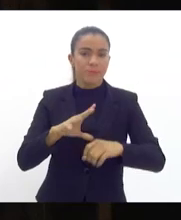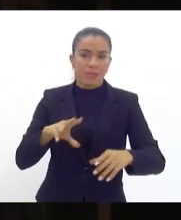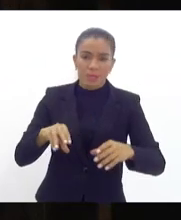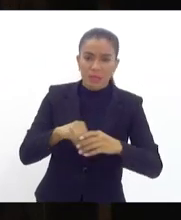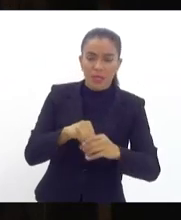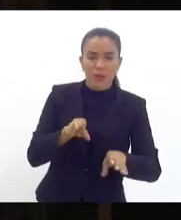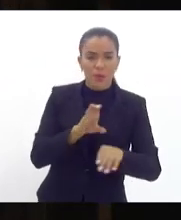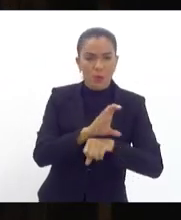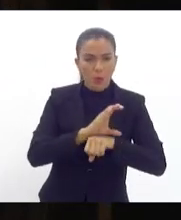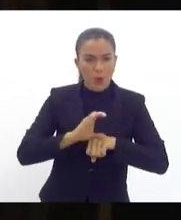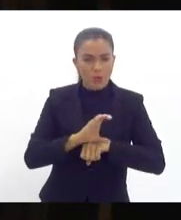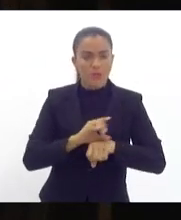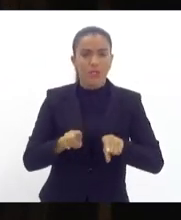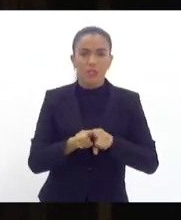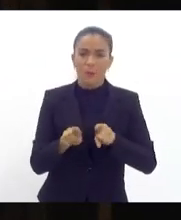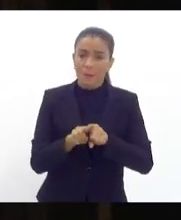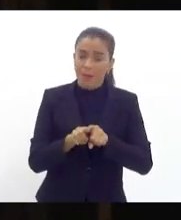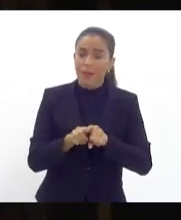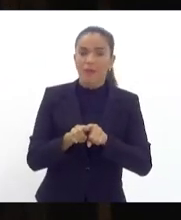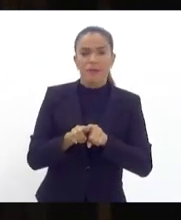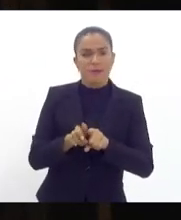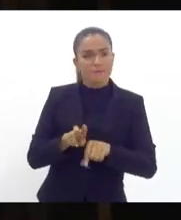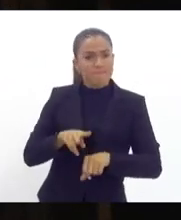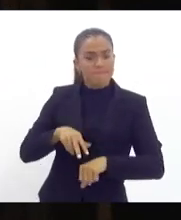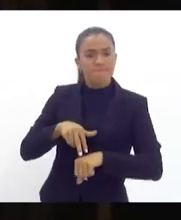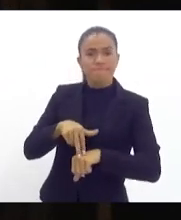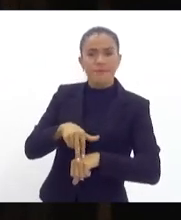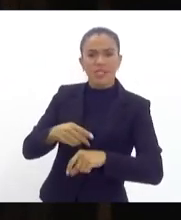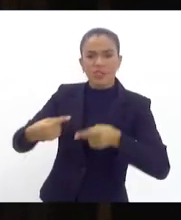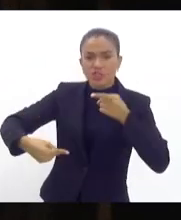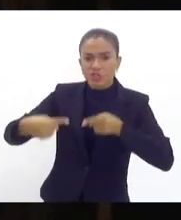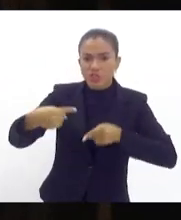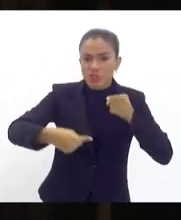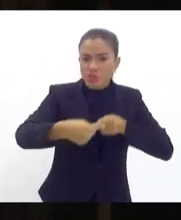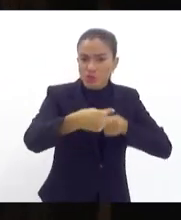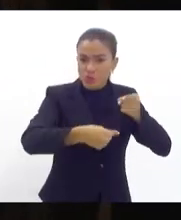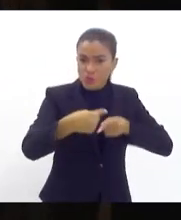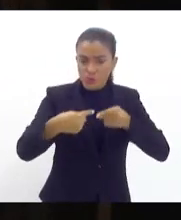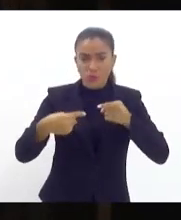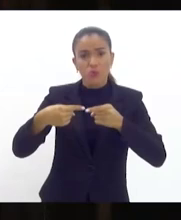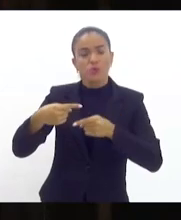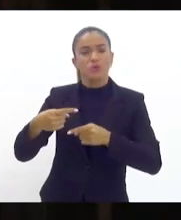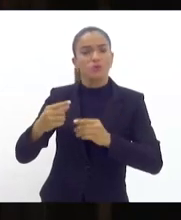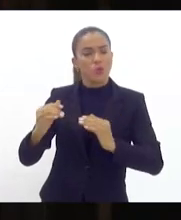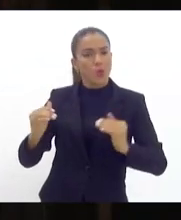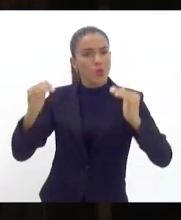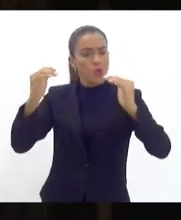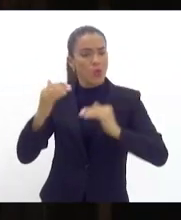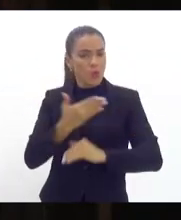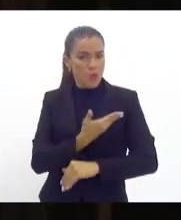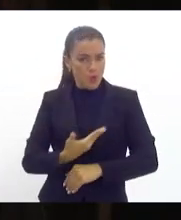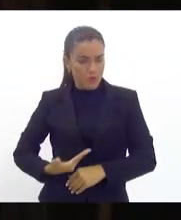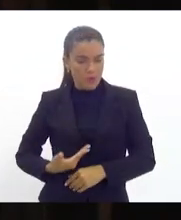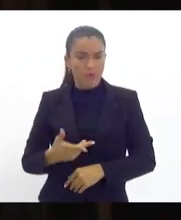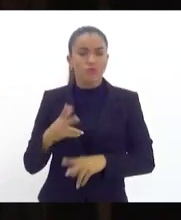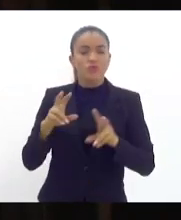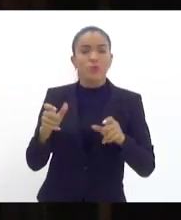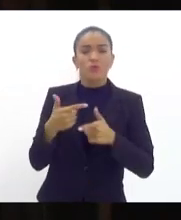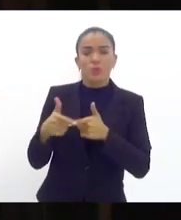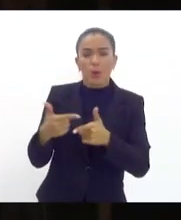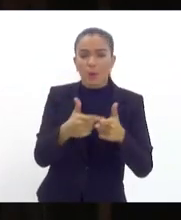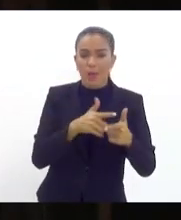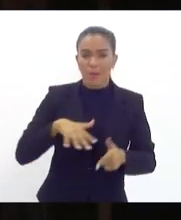tendo a voz e podendo ser ouvido e discutir com as autoridades locais os problemas do